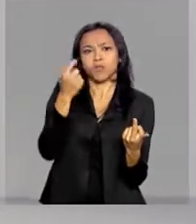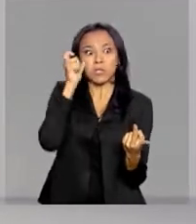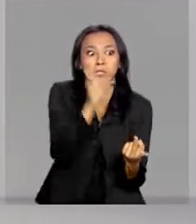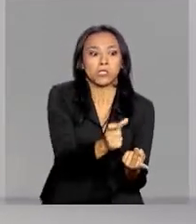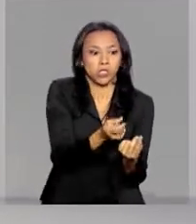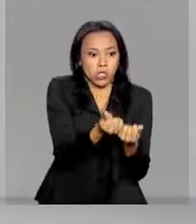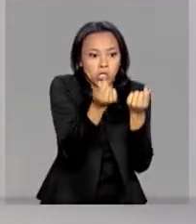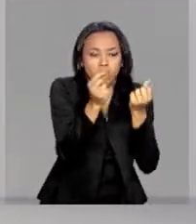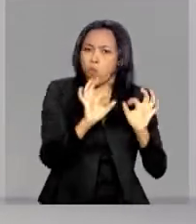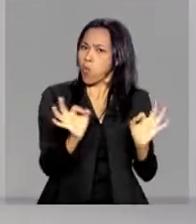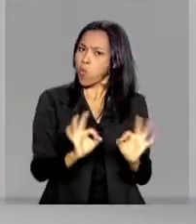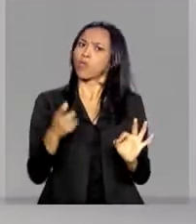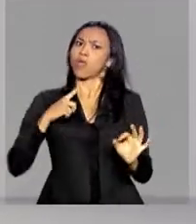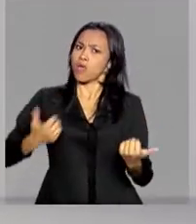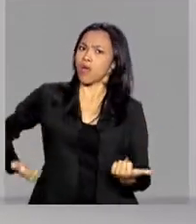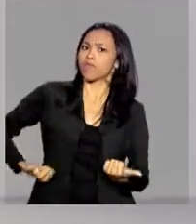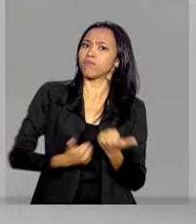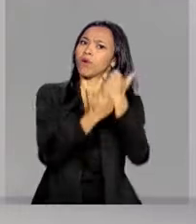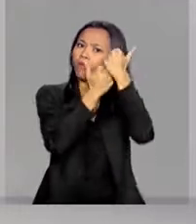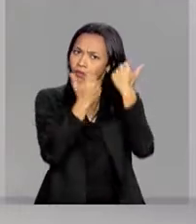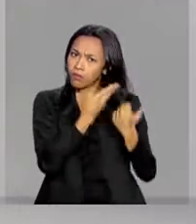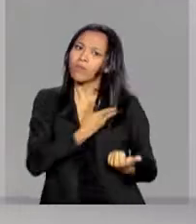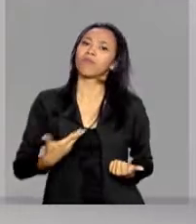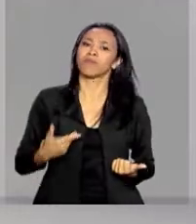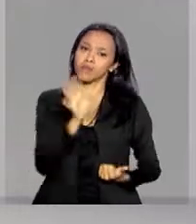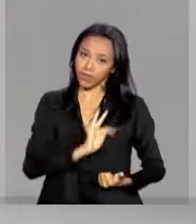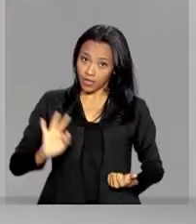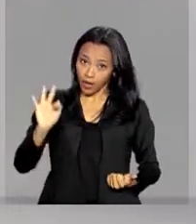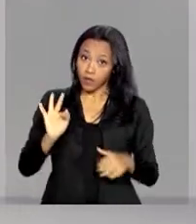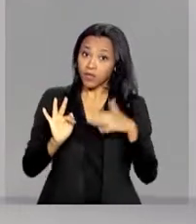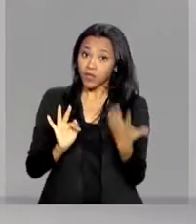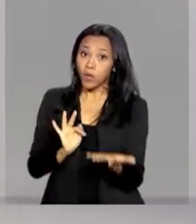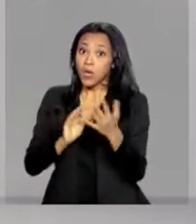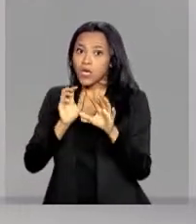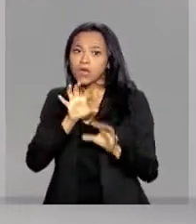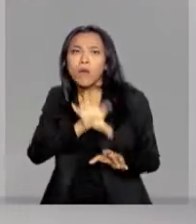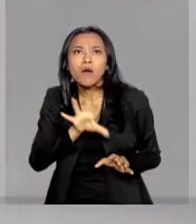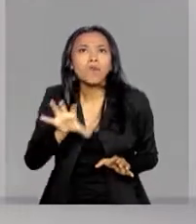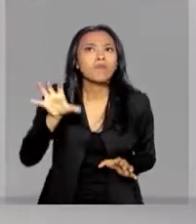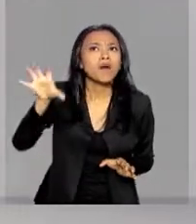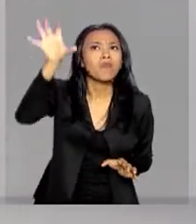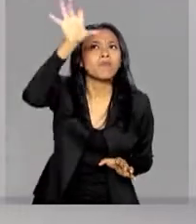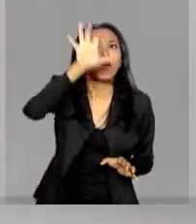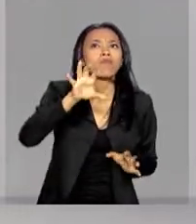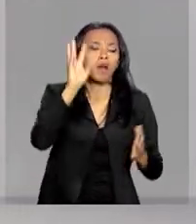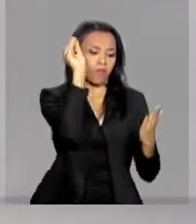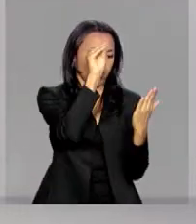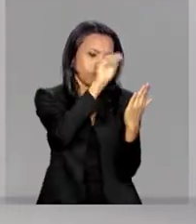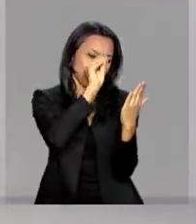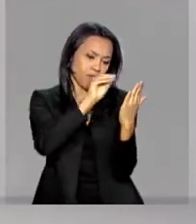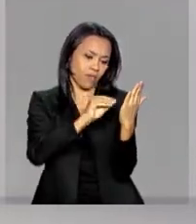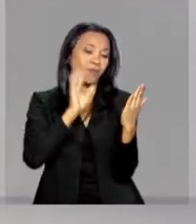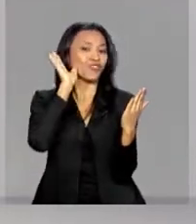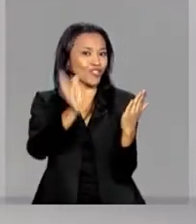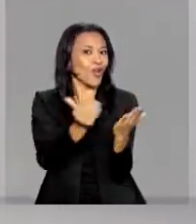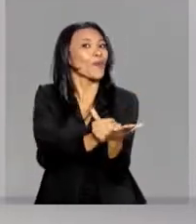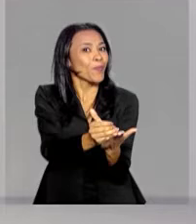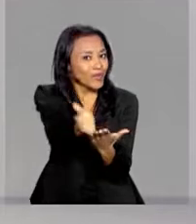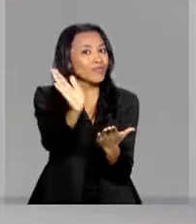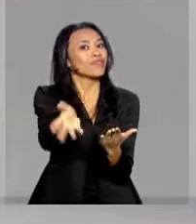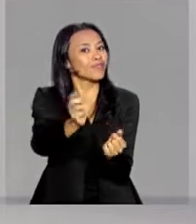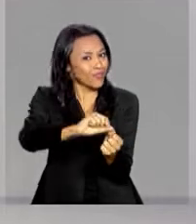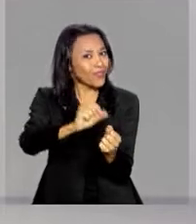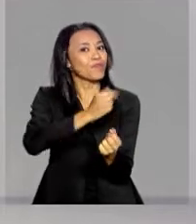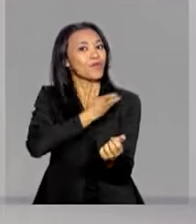recebem apoio e investimentos do governo federal e um mapeamento atualizado desses pontos começa a ser feito pelo governo